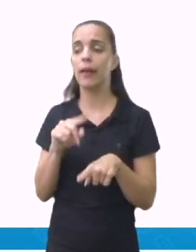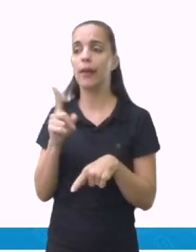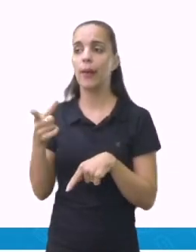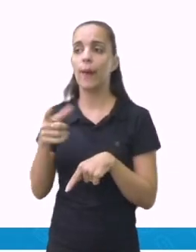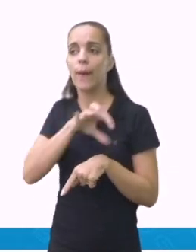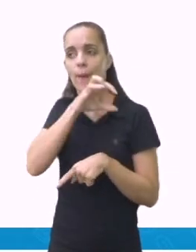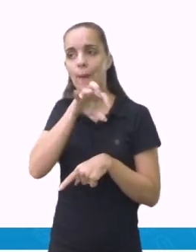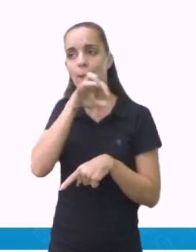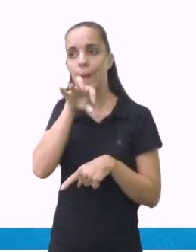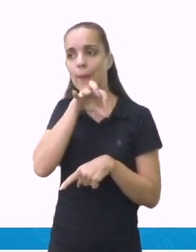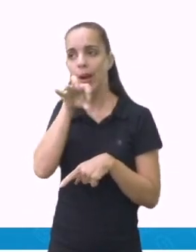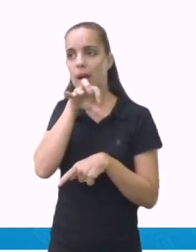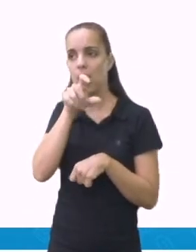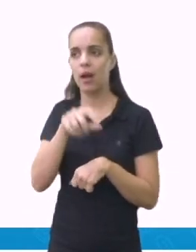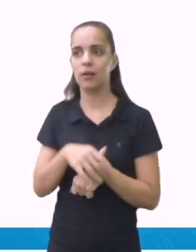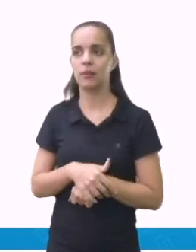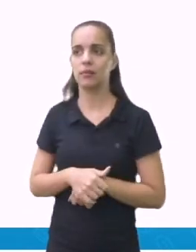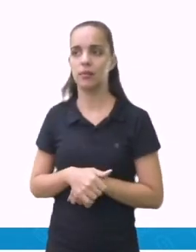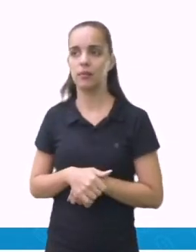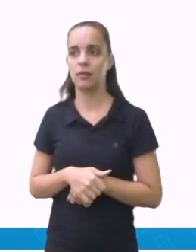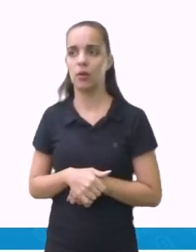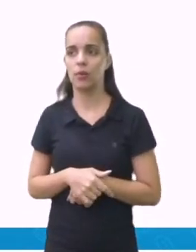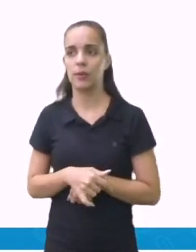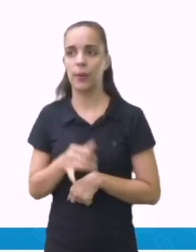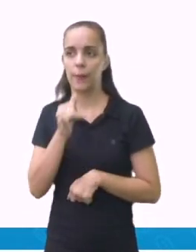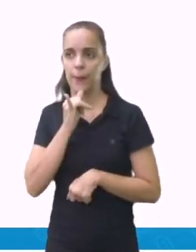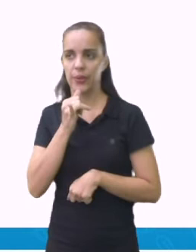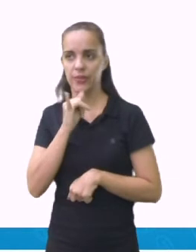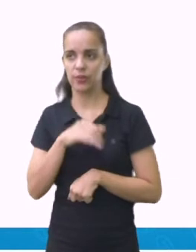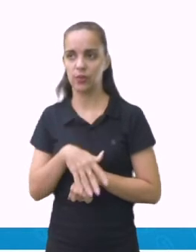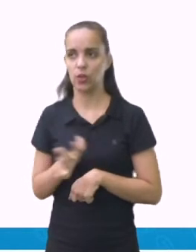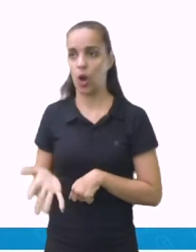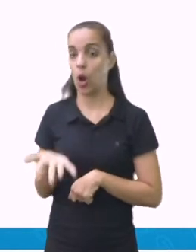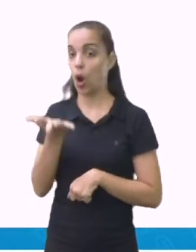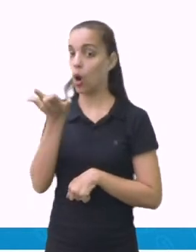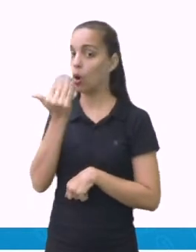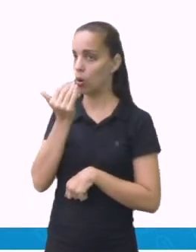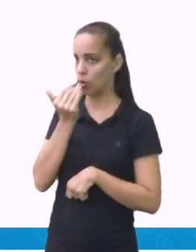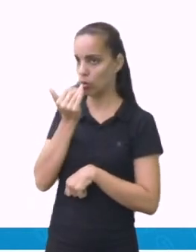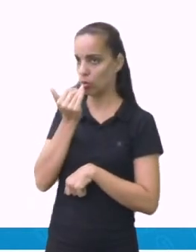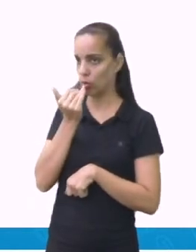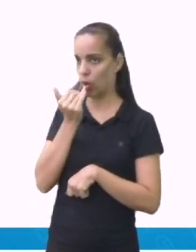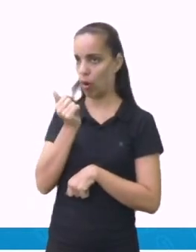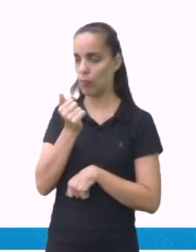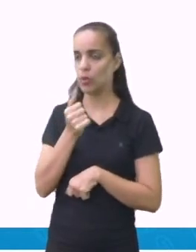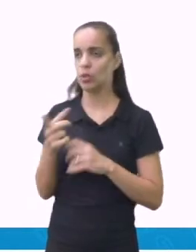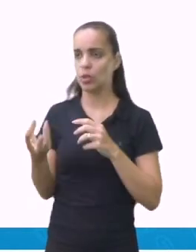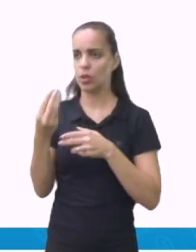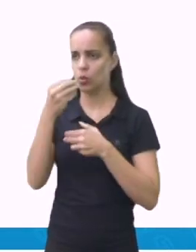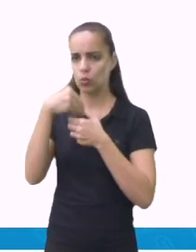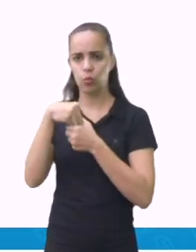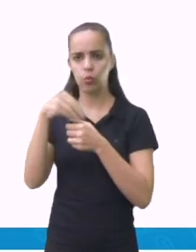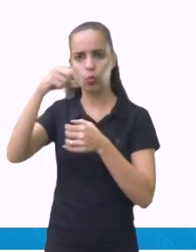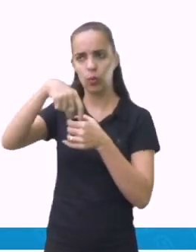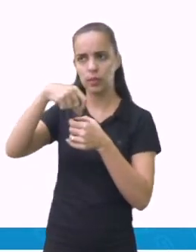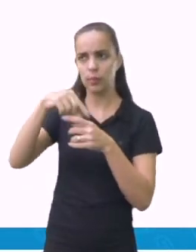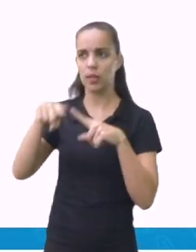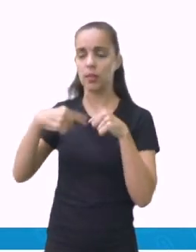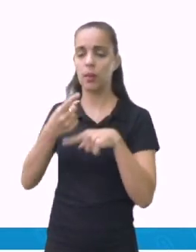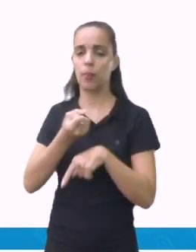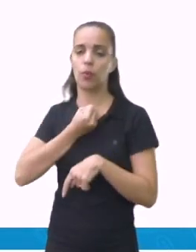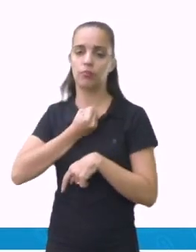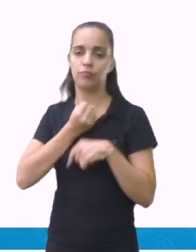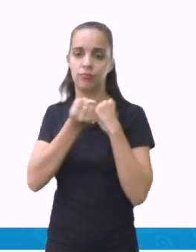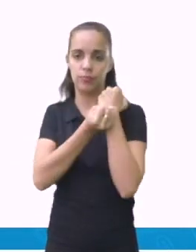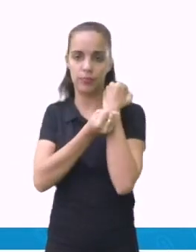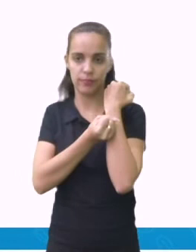a segunda opção aqui, ó, é quando o animal ingere o fruto com a semente junto e depois nas suas fezes